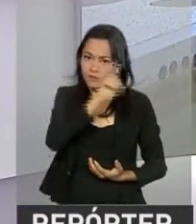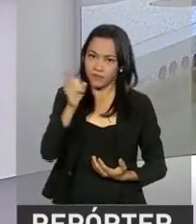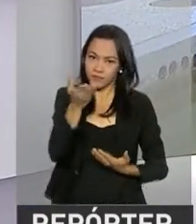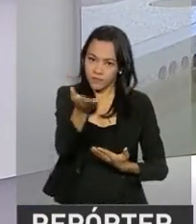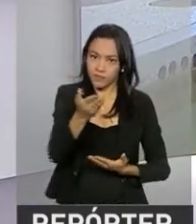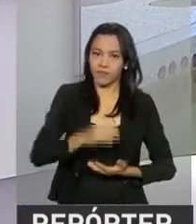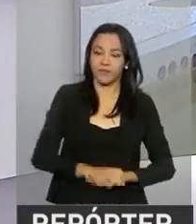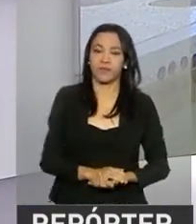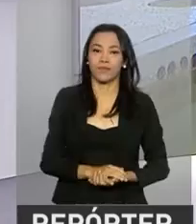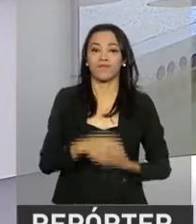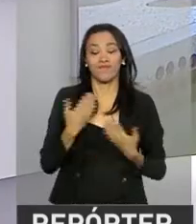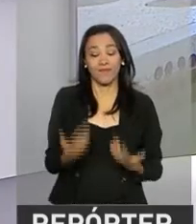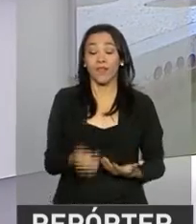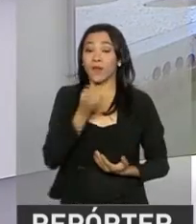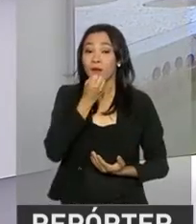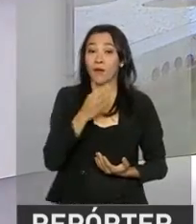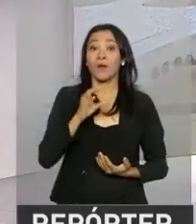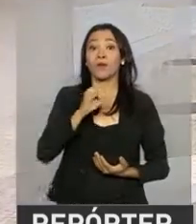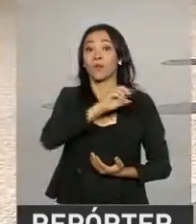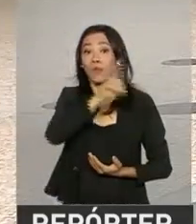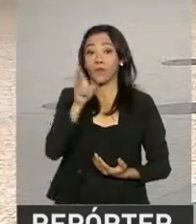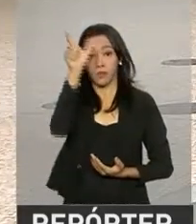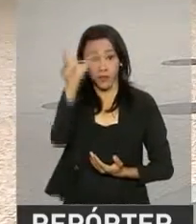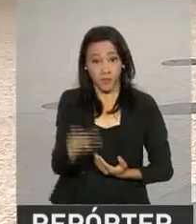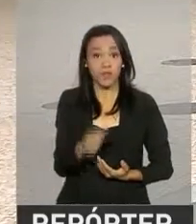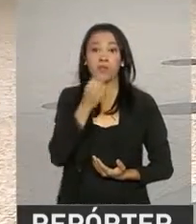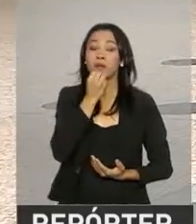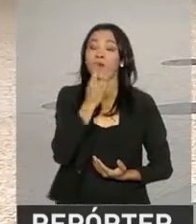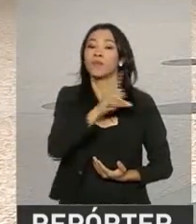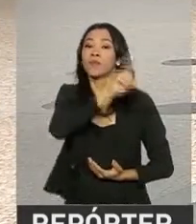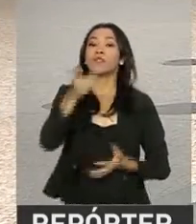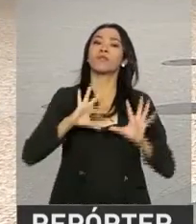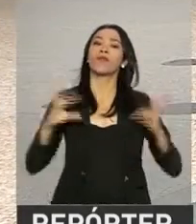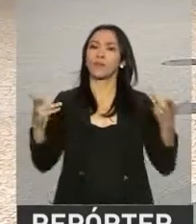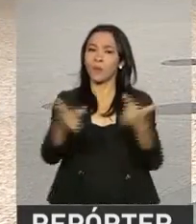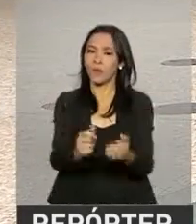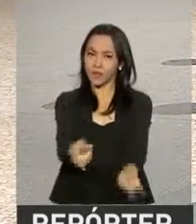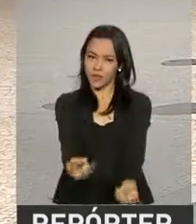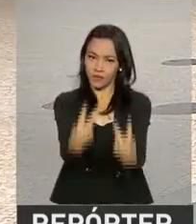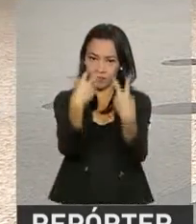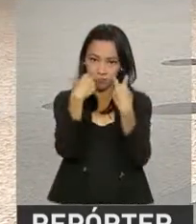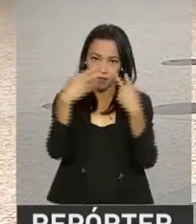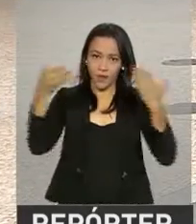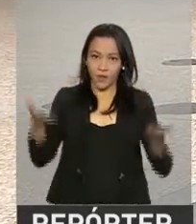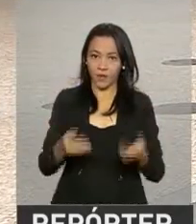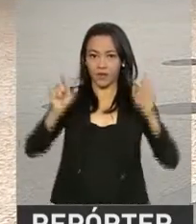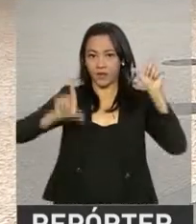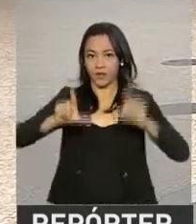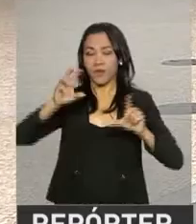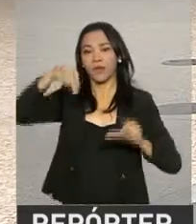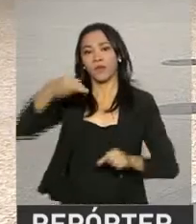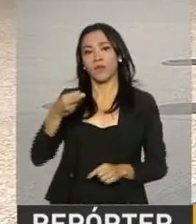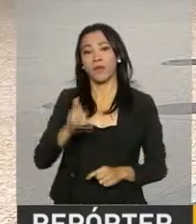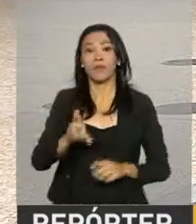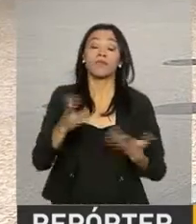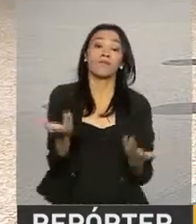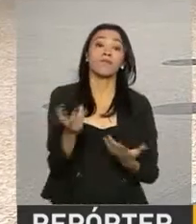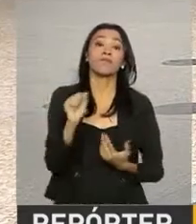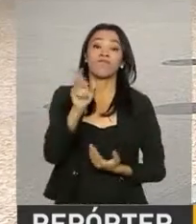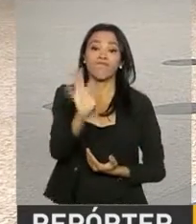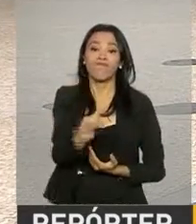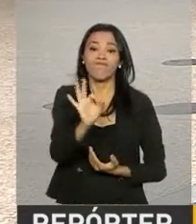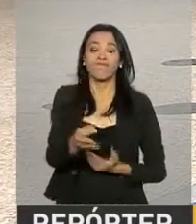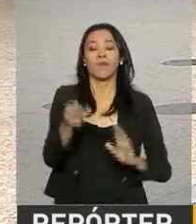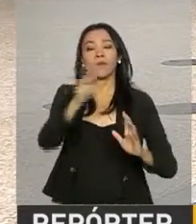Pedro oi oi seu Luiz Bom dia para você também Bom dia a todos que nos assistem na TV NBR exatamente o